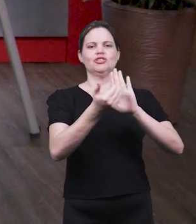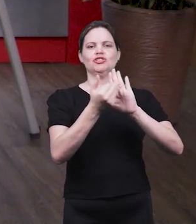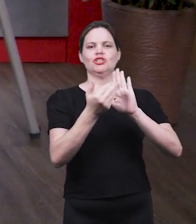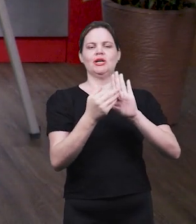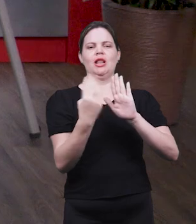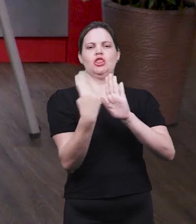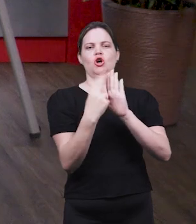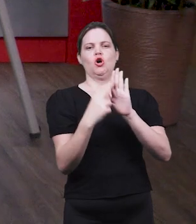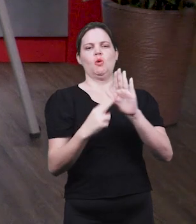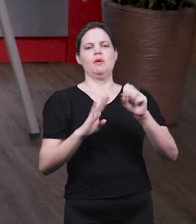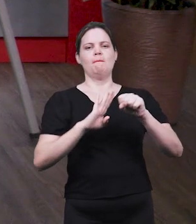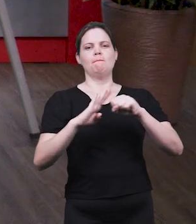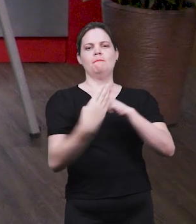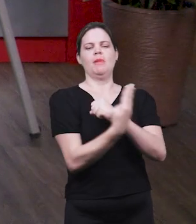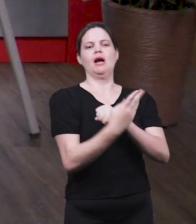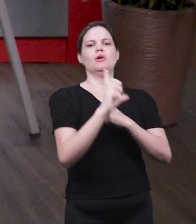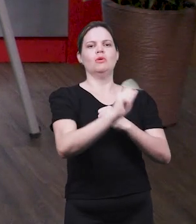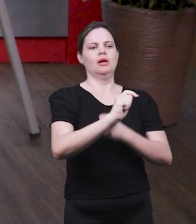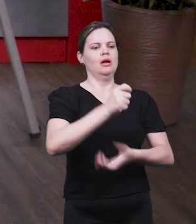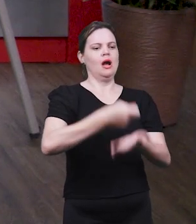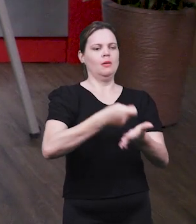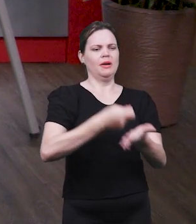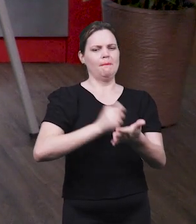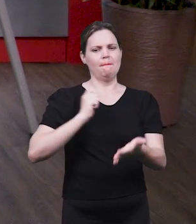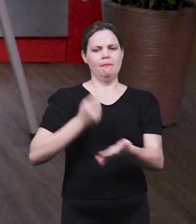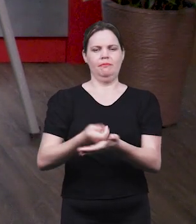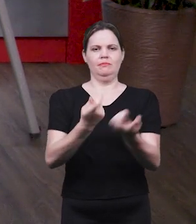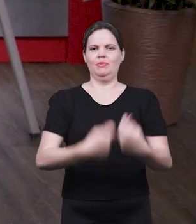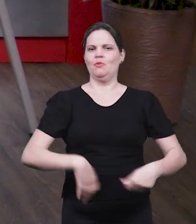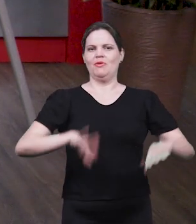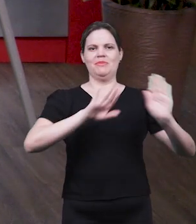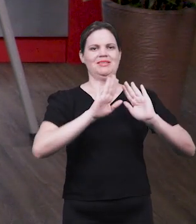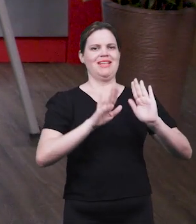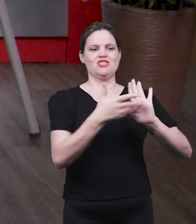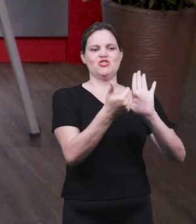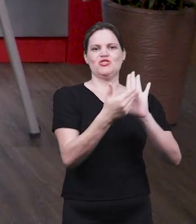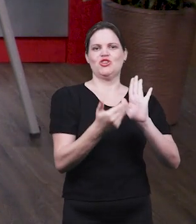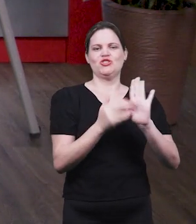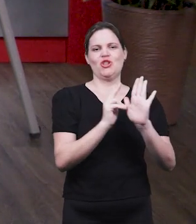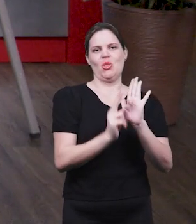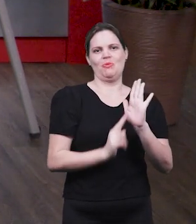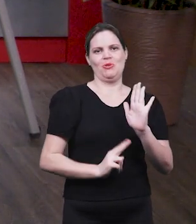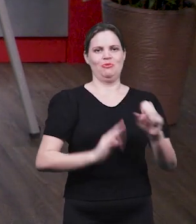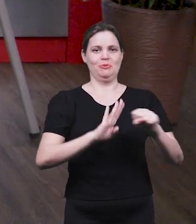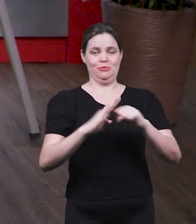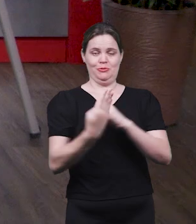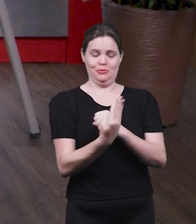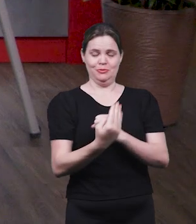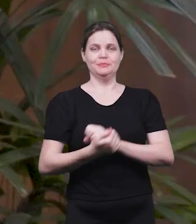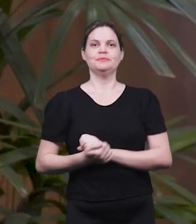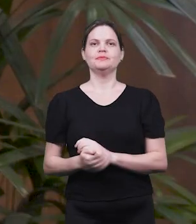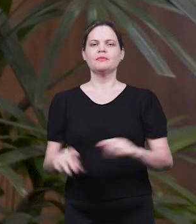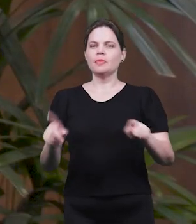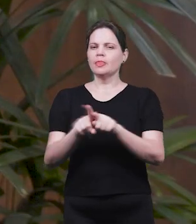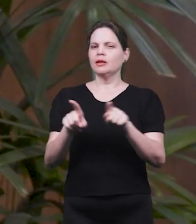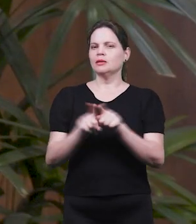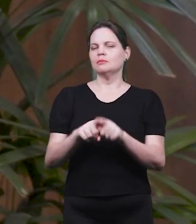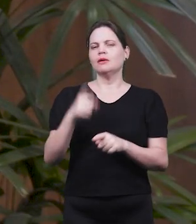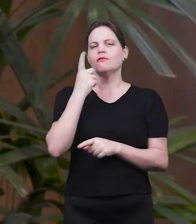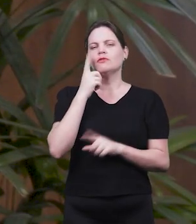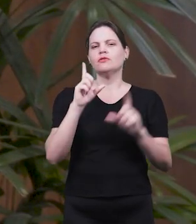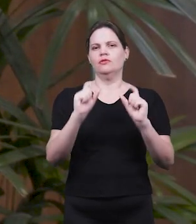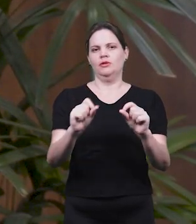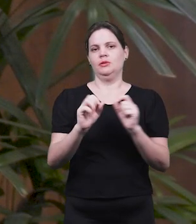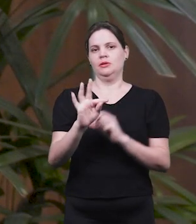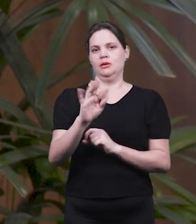vários imóveis da obrigação, né, dessa taxa, né? De Vitória, exatamente. Frisando também, né, doutora Luciana, que a taxa